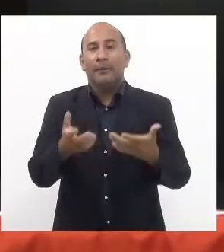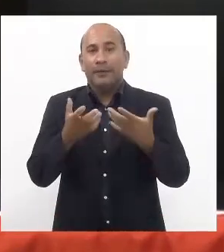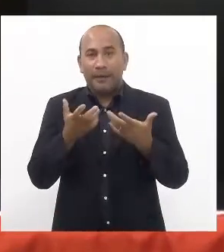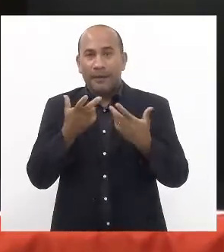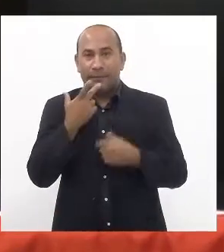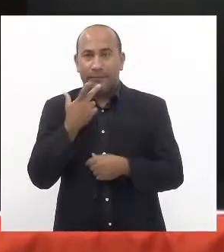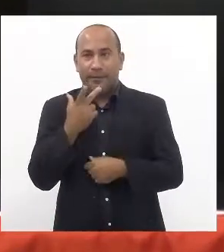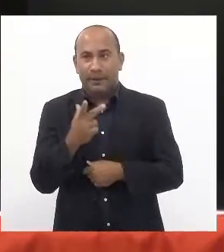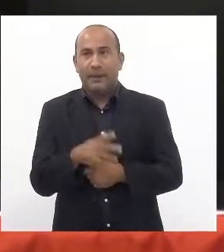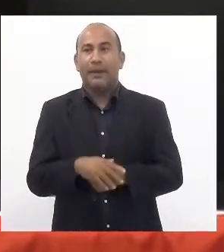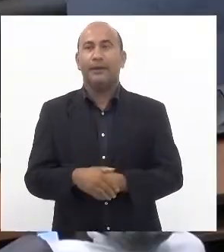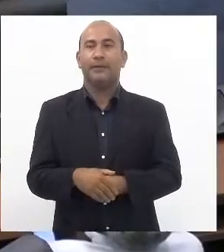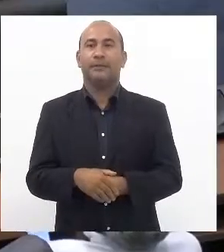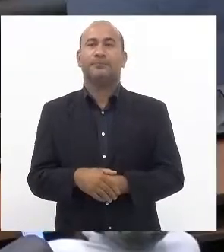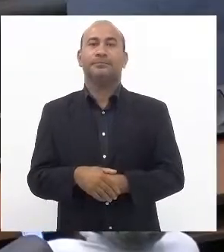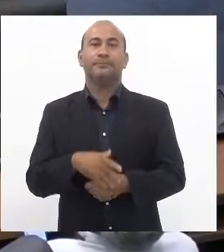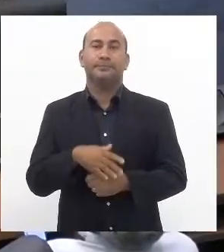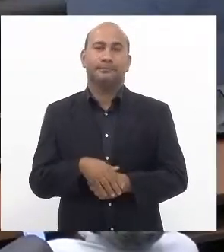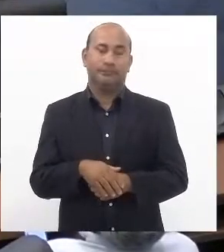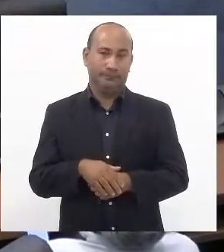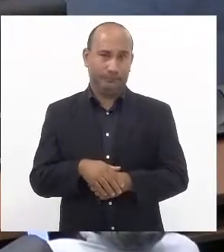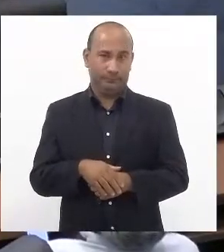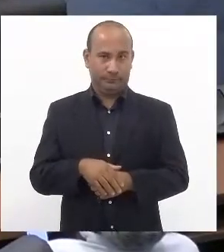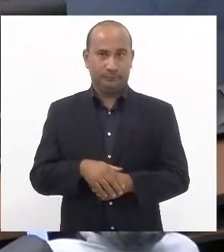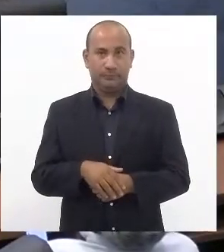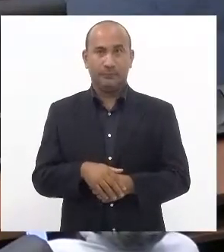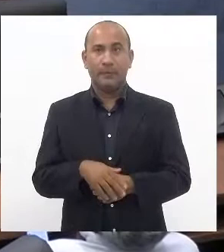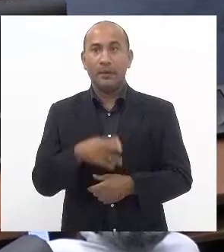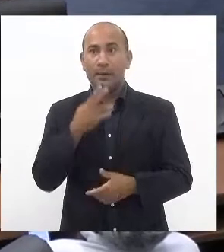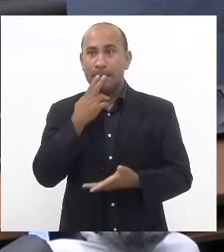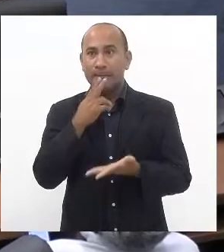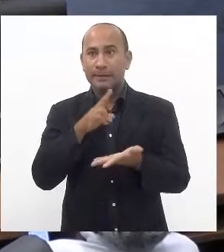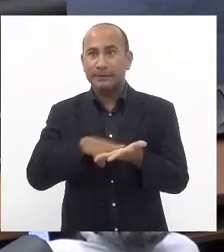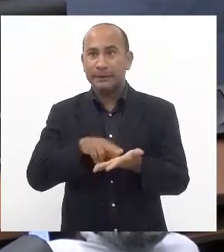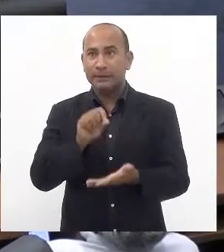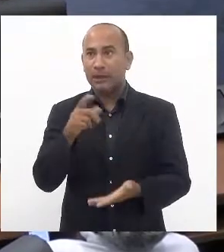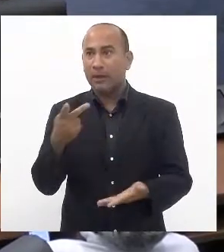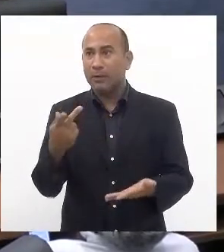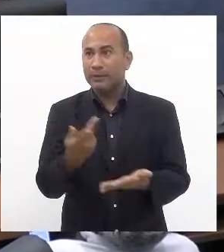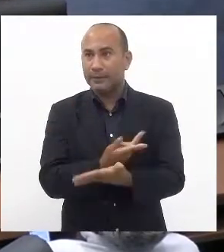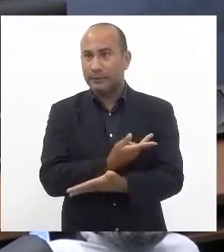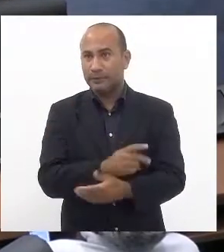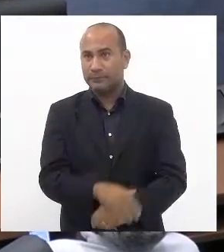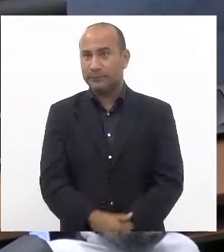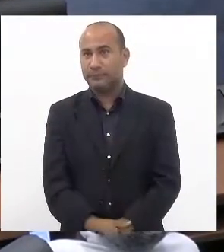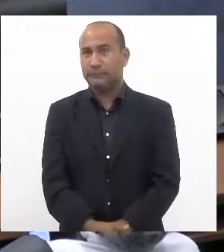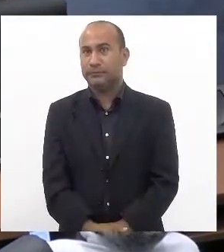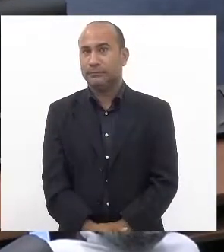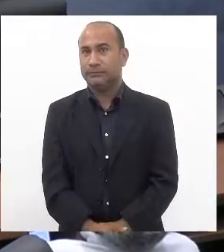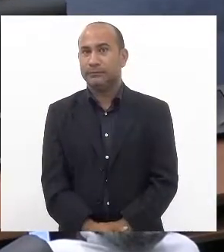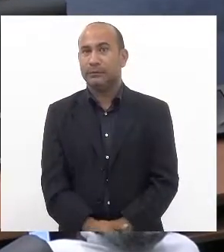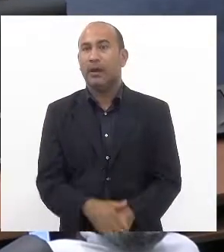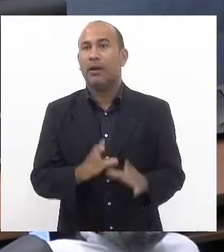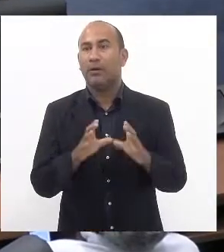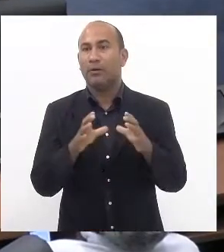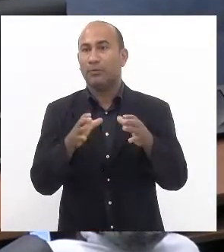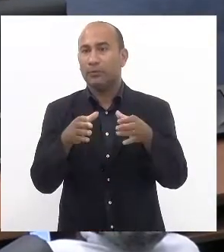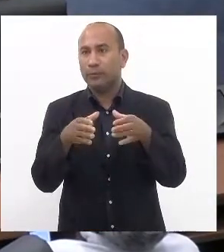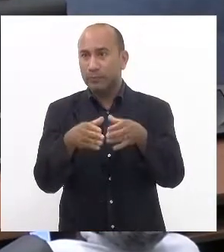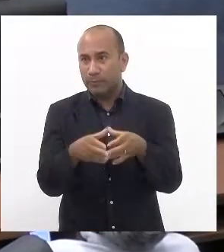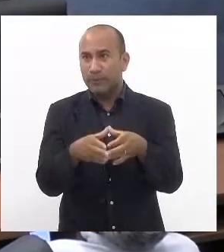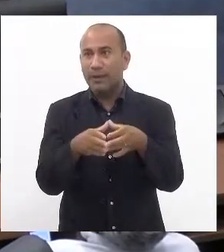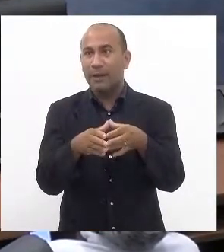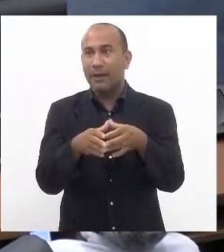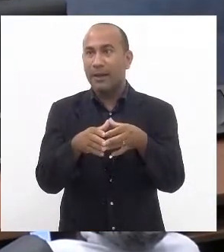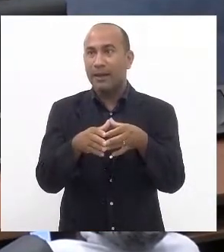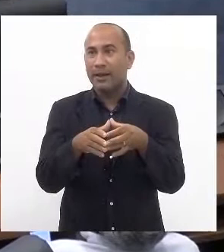cônsul, mensagens que aqui aconteceram, né? Cônsul-geral da República Argentina,